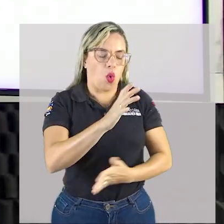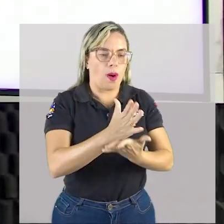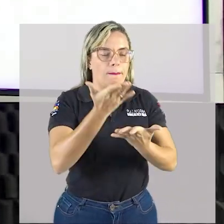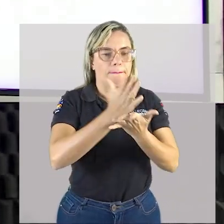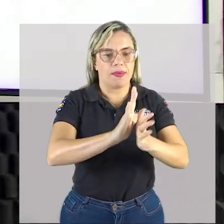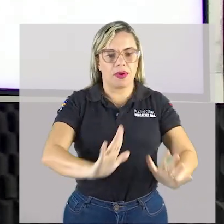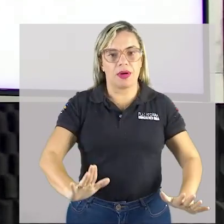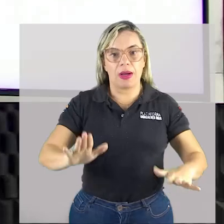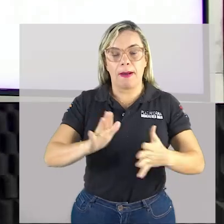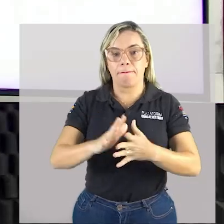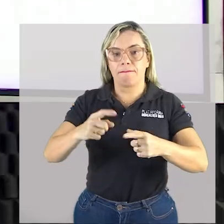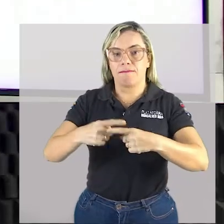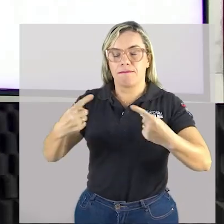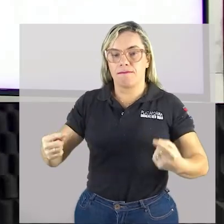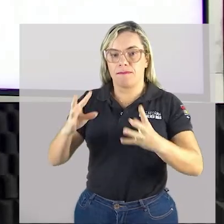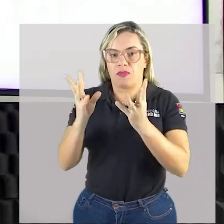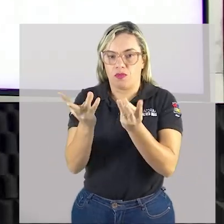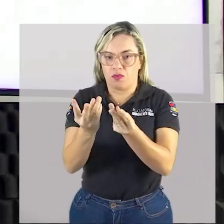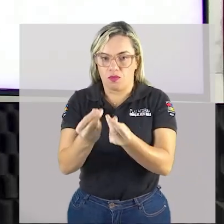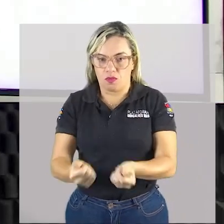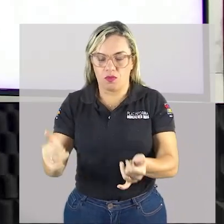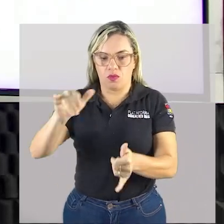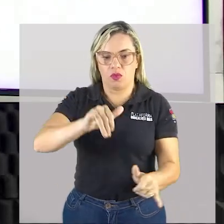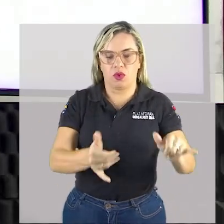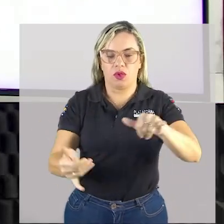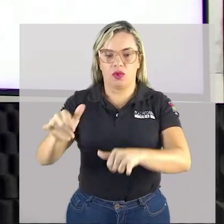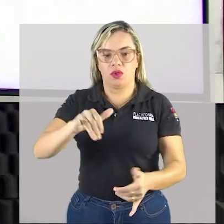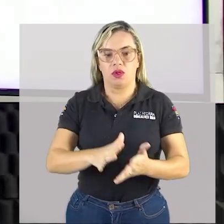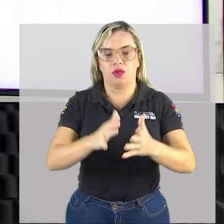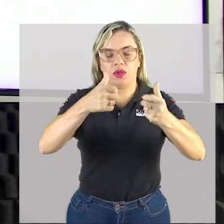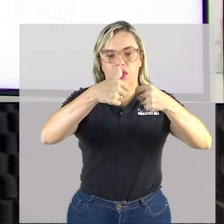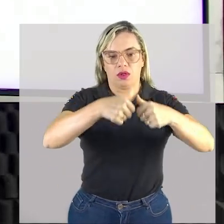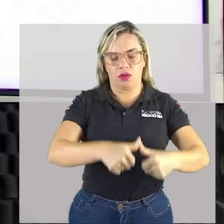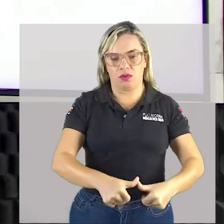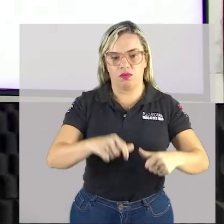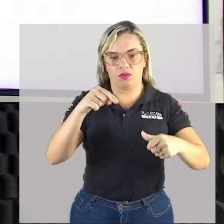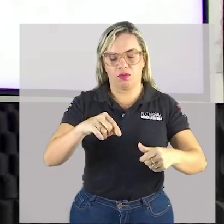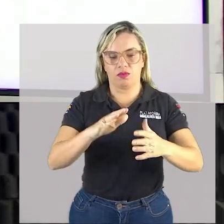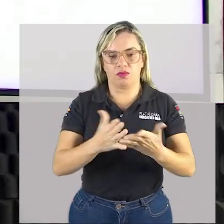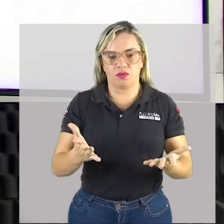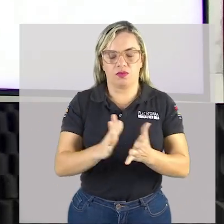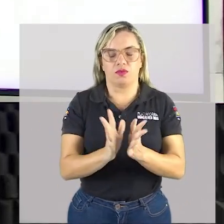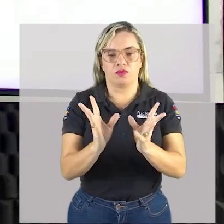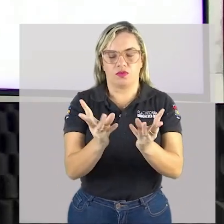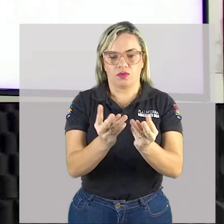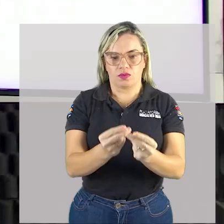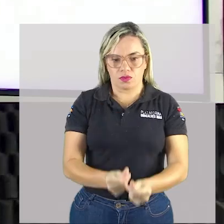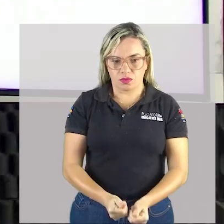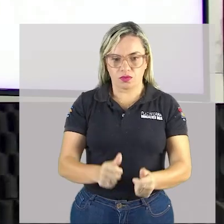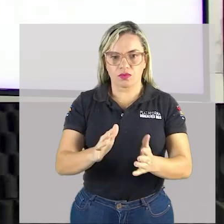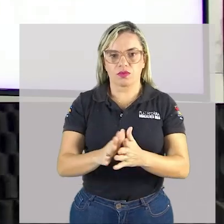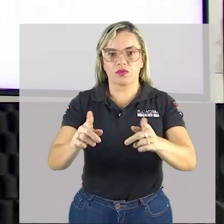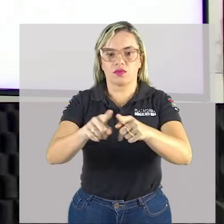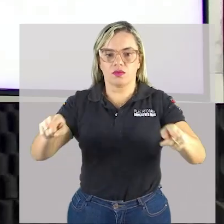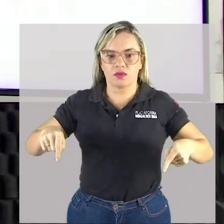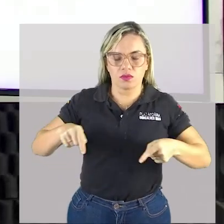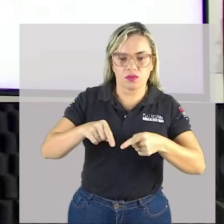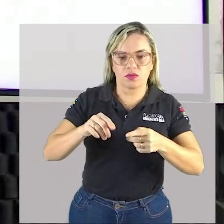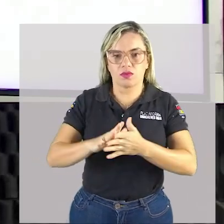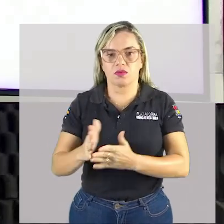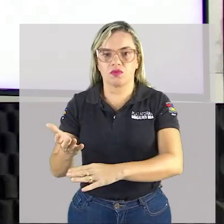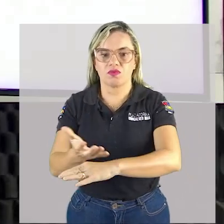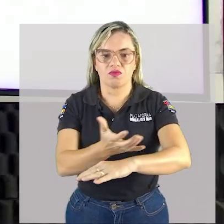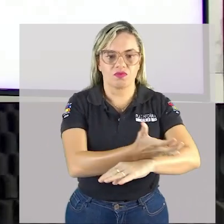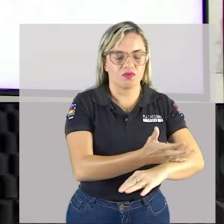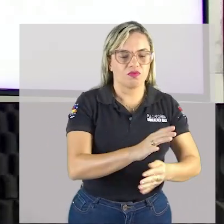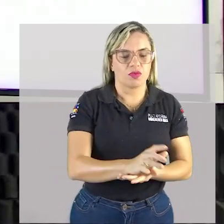essa substância química fica, né, tem o seu resíduo lá na lavoura, permanece lá, e aí ela